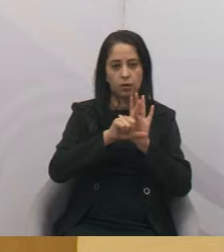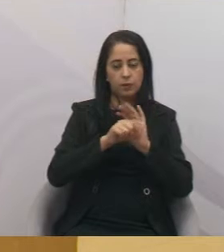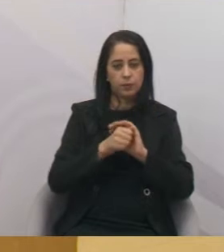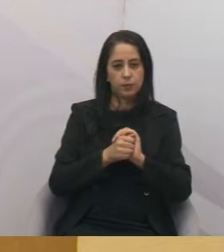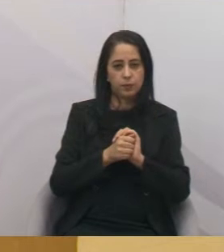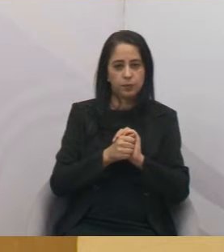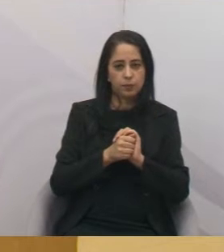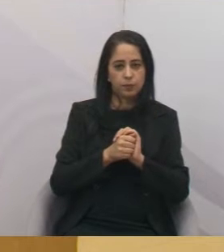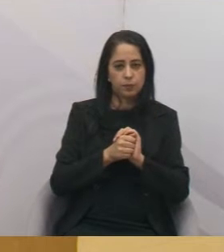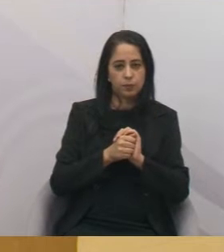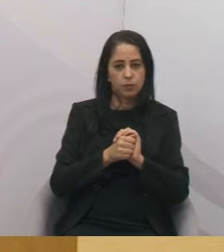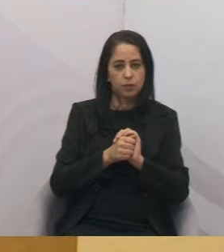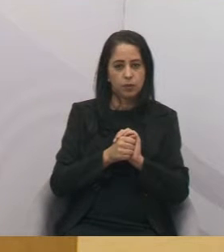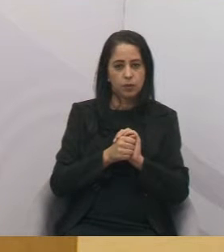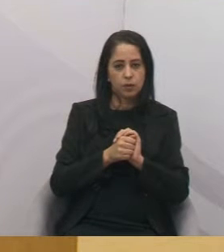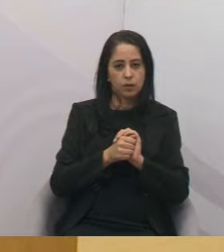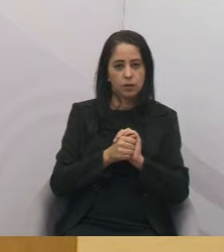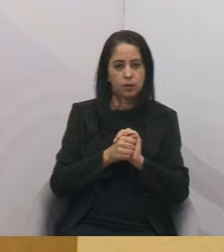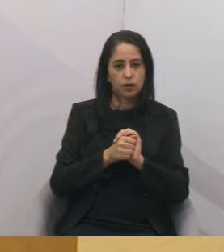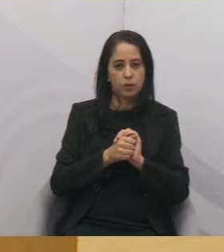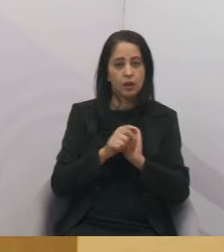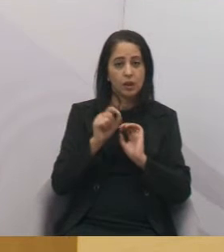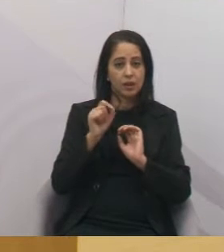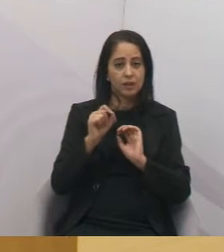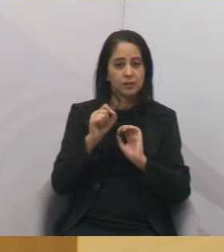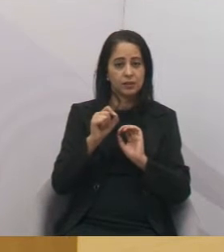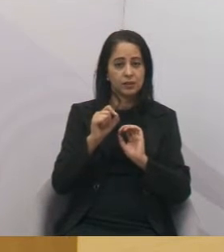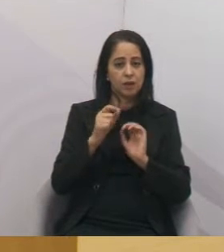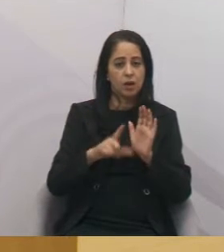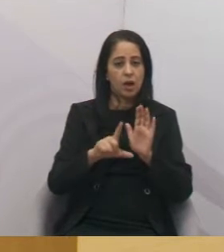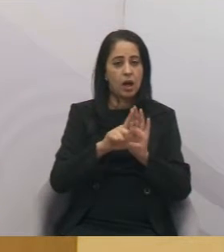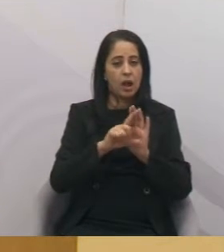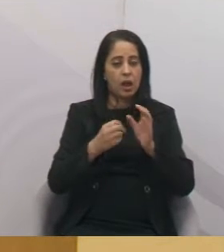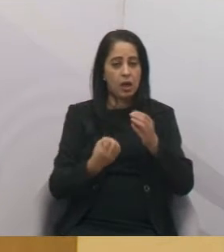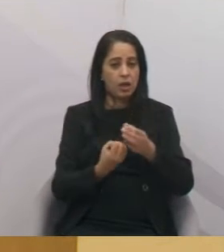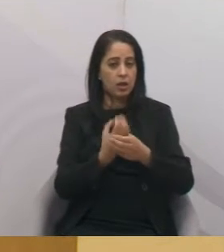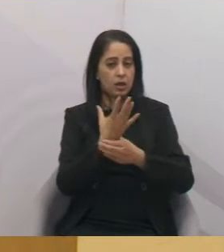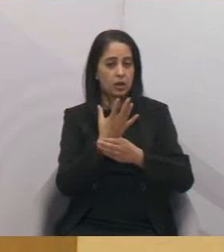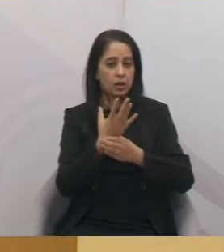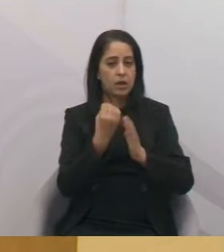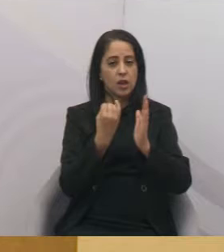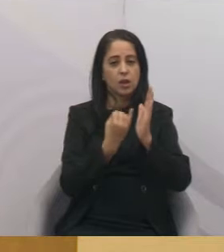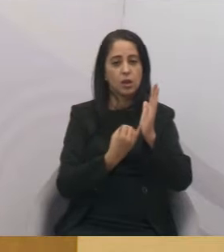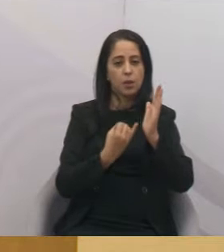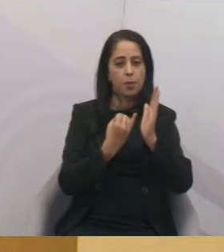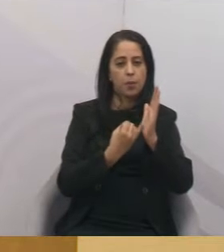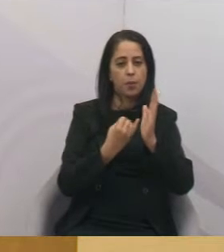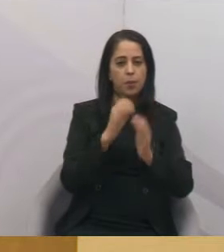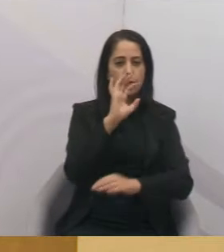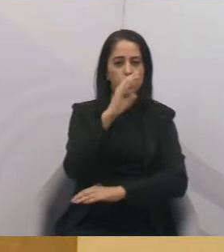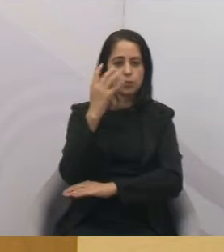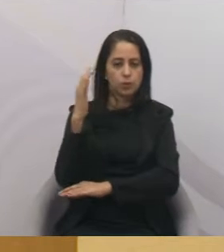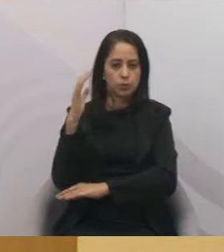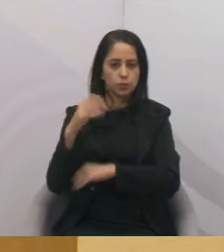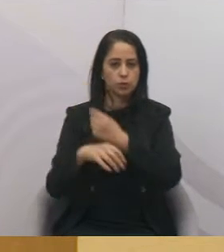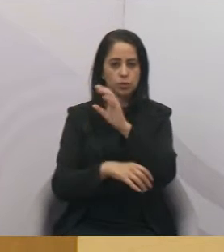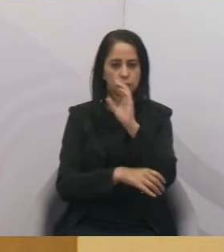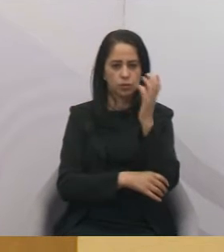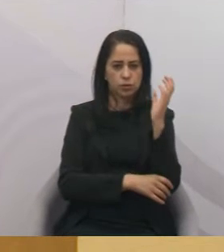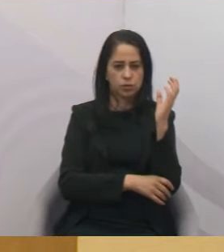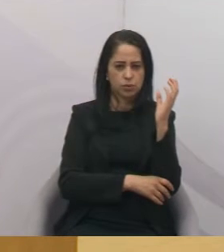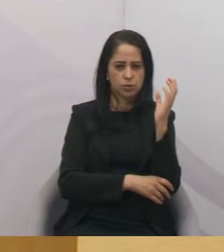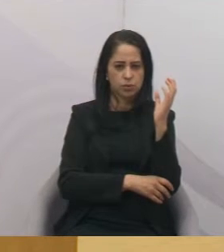aumentou. O princípio exige que a lei que cria ou aumenta o tributo só venha a incidir sobre os fatos ocorridos